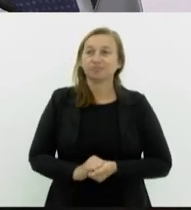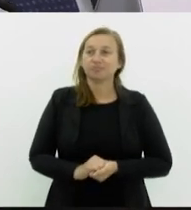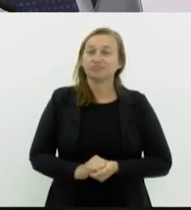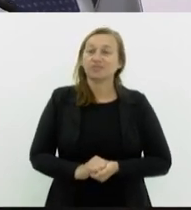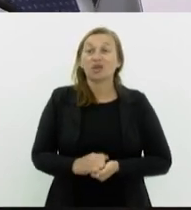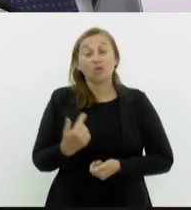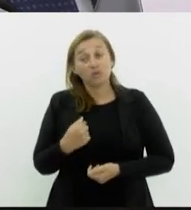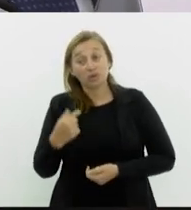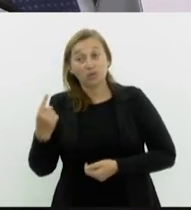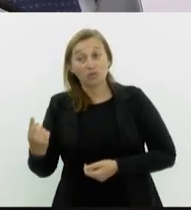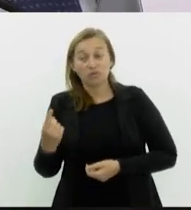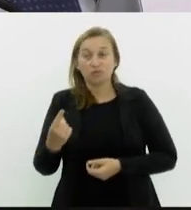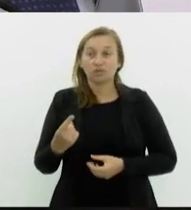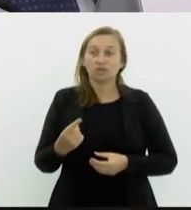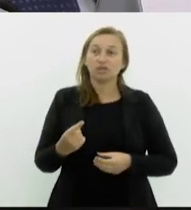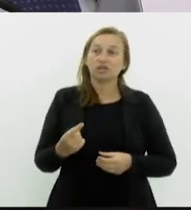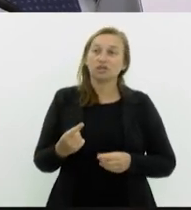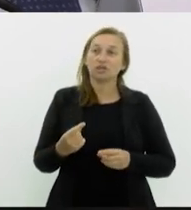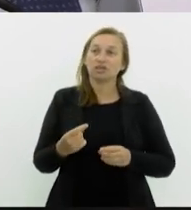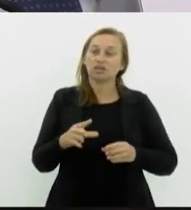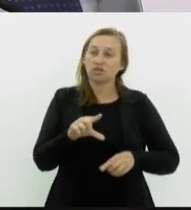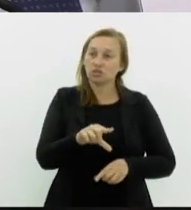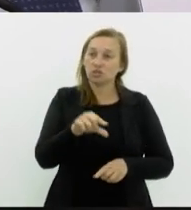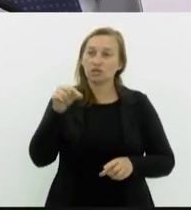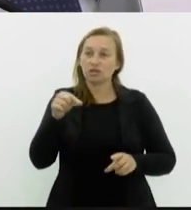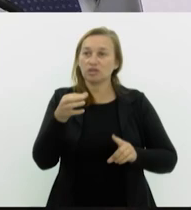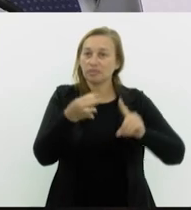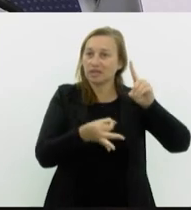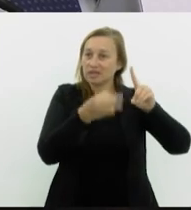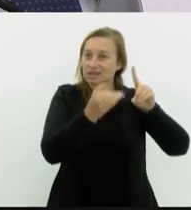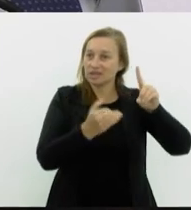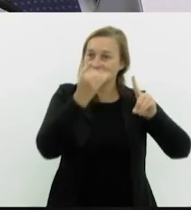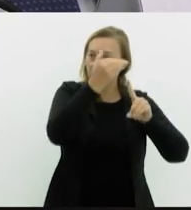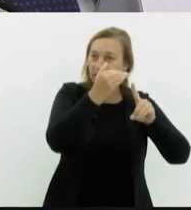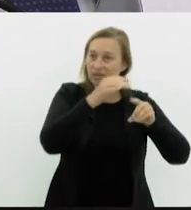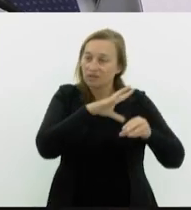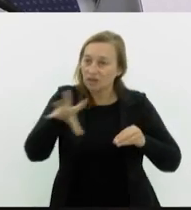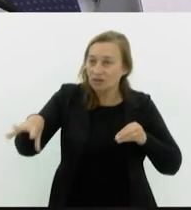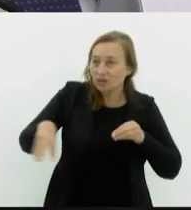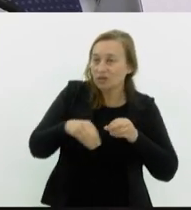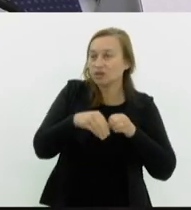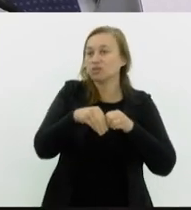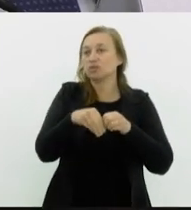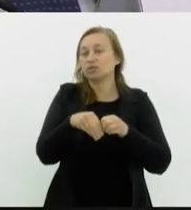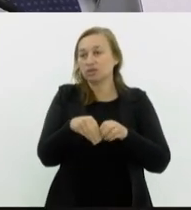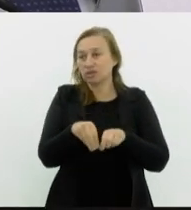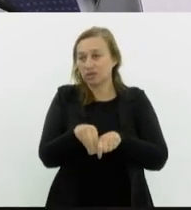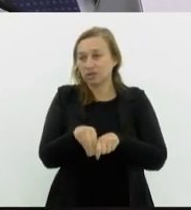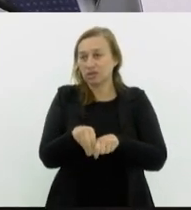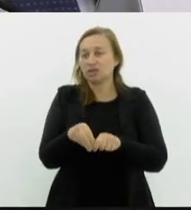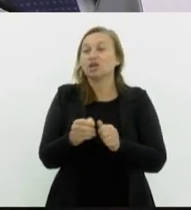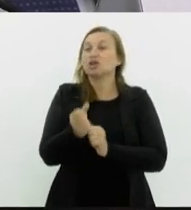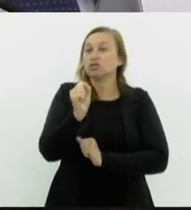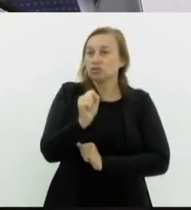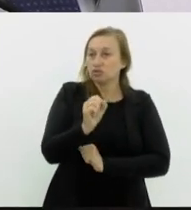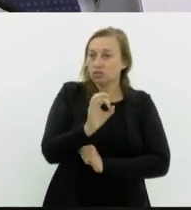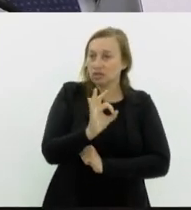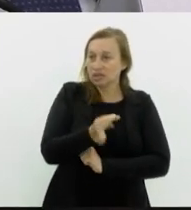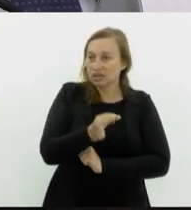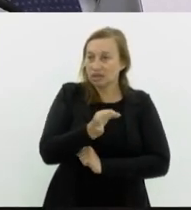quando eu fui promovido a desembargador, eu fui integrar justamente a Câmara, em que o Gabriel